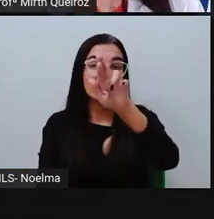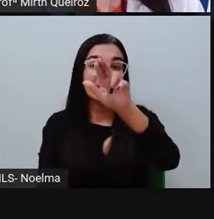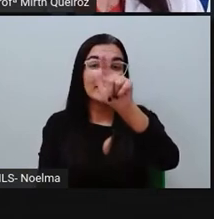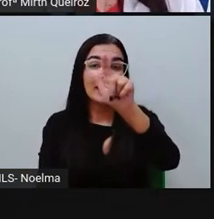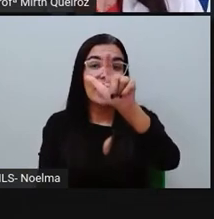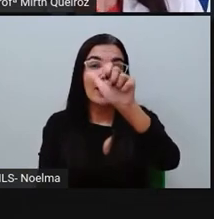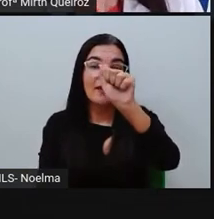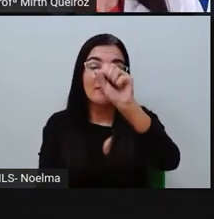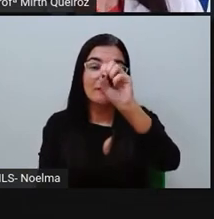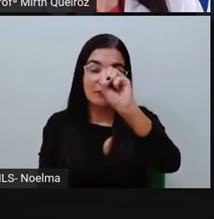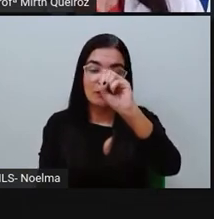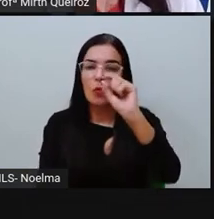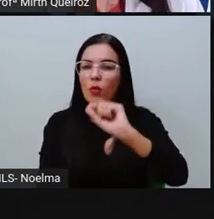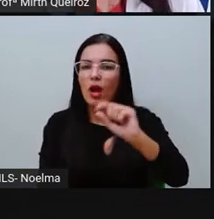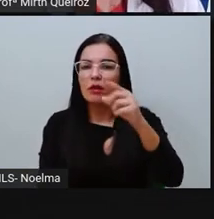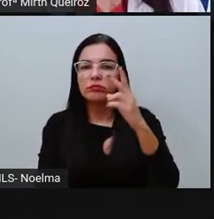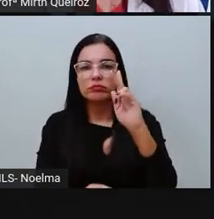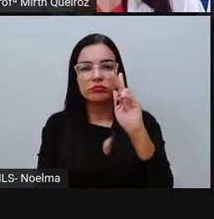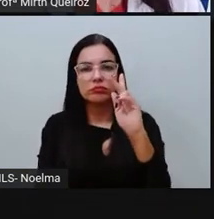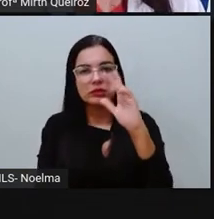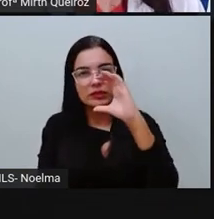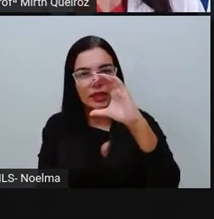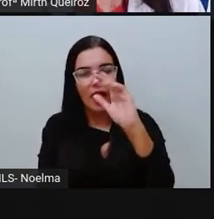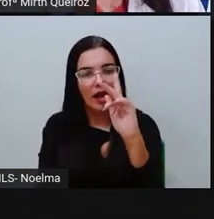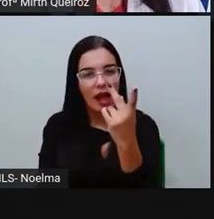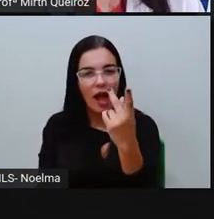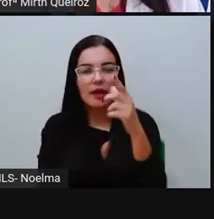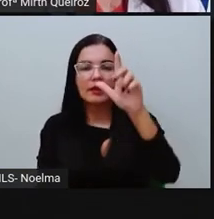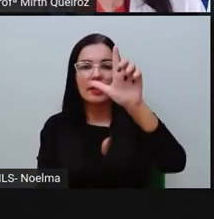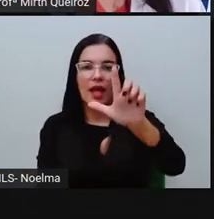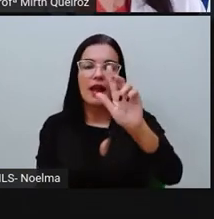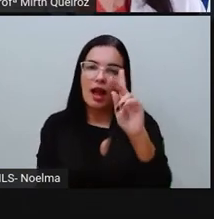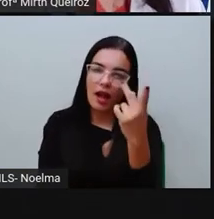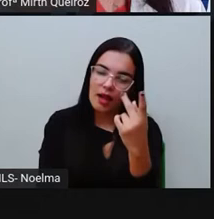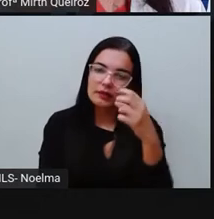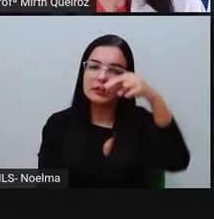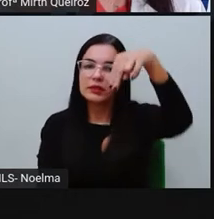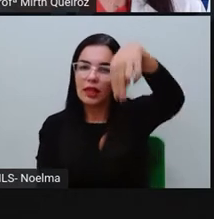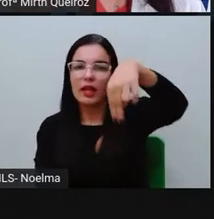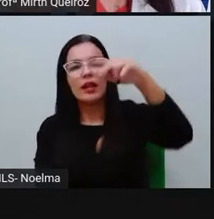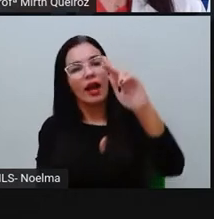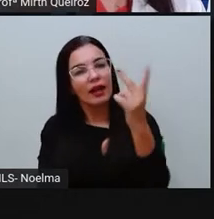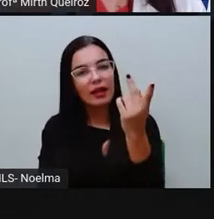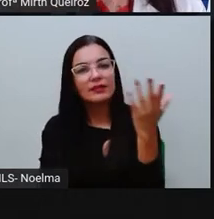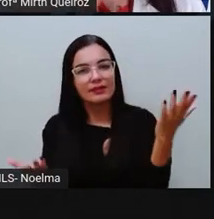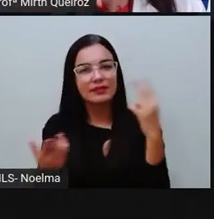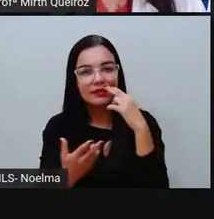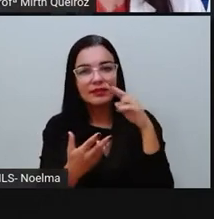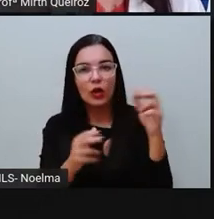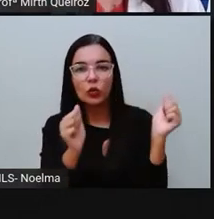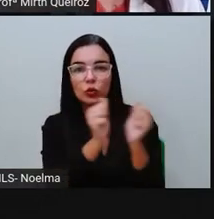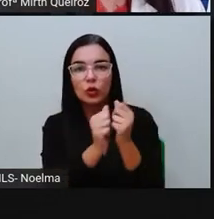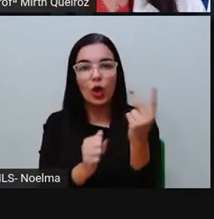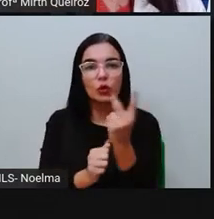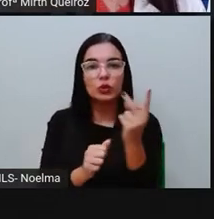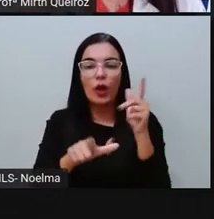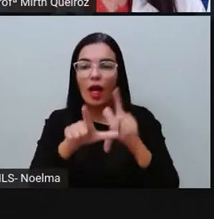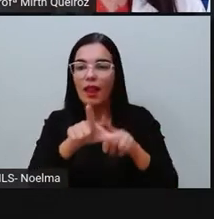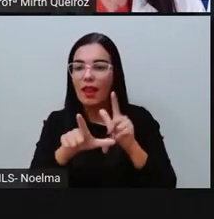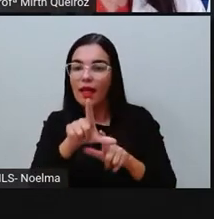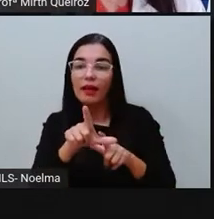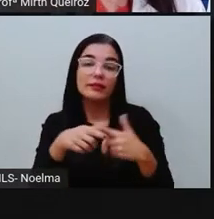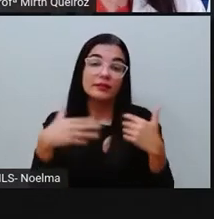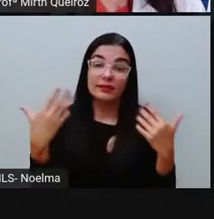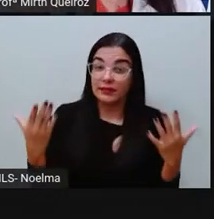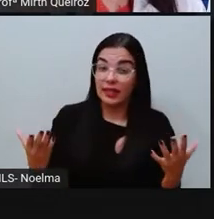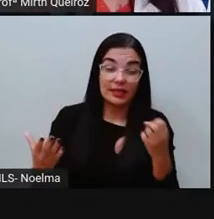LH, NH. Onde, quando essa consoante, né, que a gente viu lá, que não é nenhuma consoante, nenhuma vogal